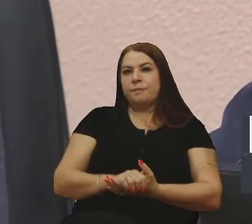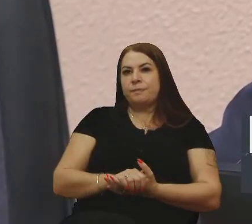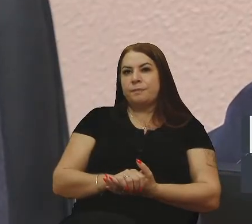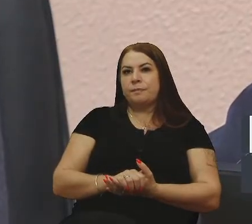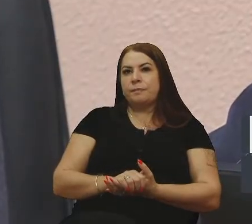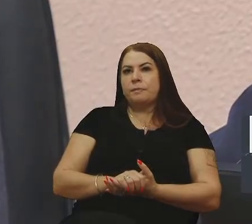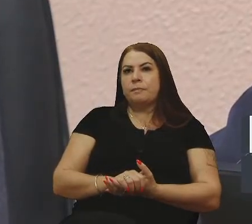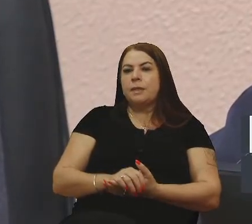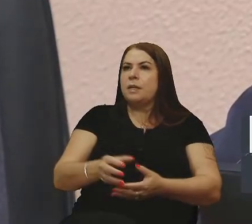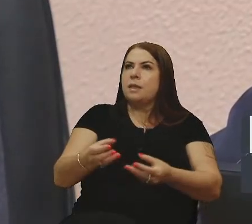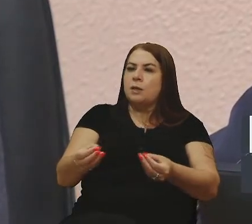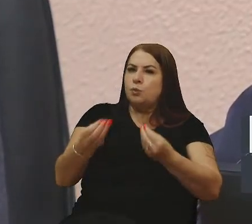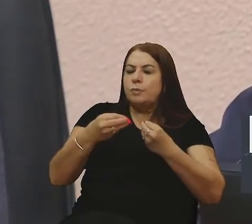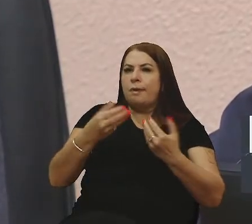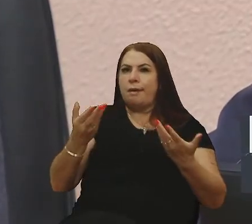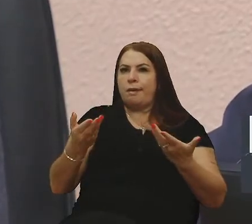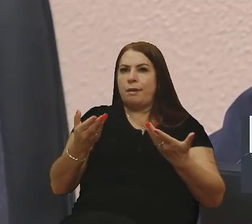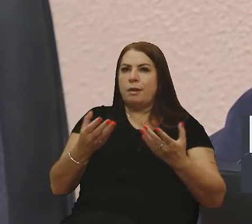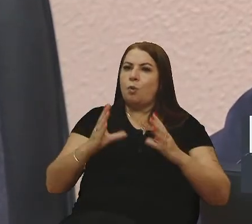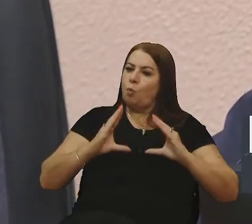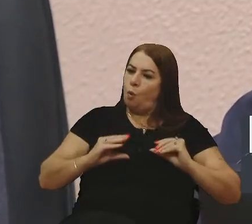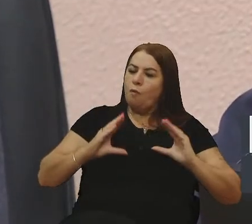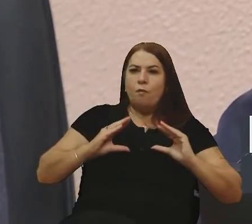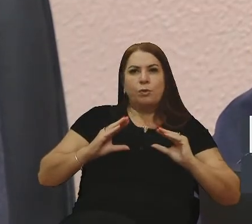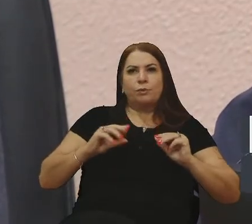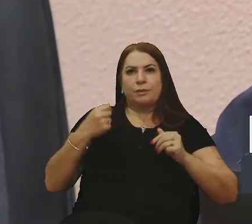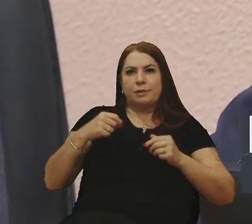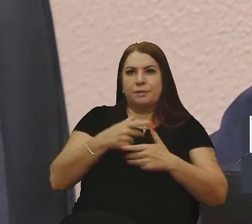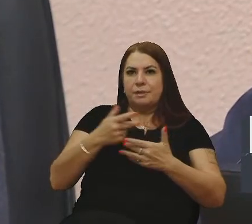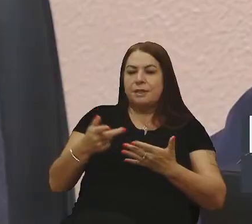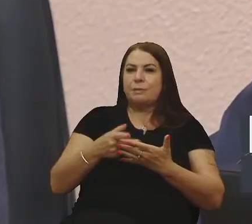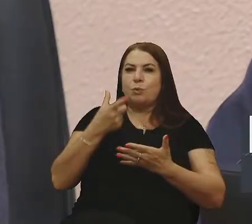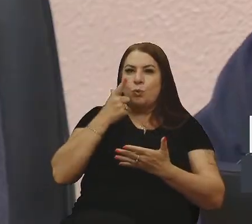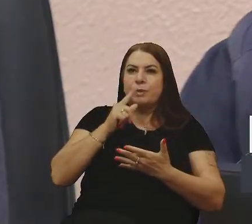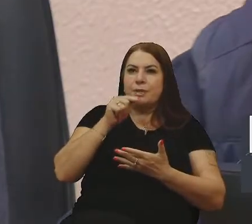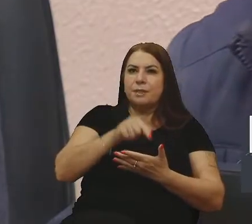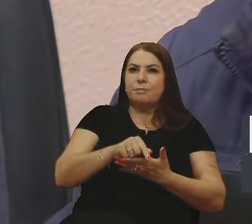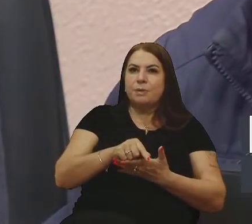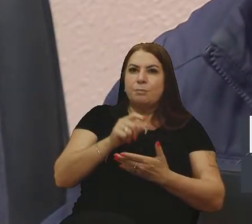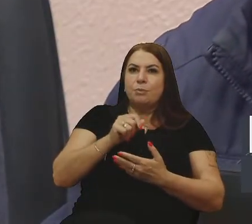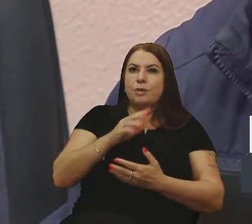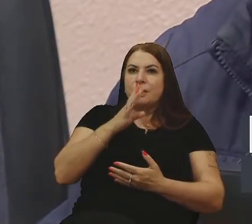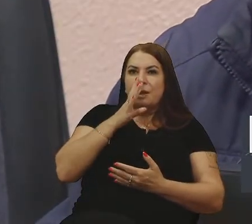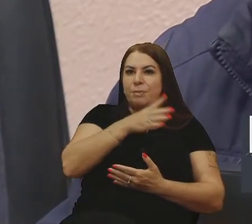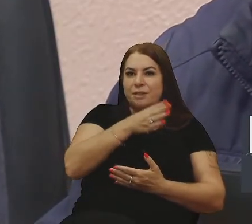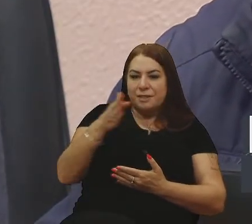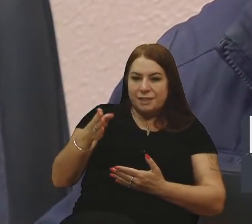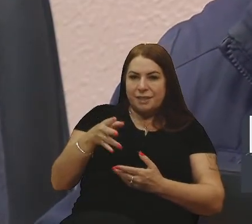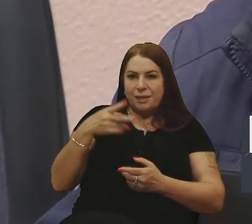ele nos dá o conforto necessário para que a gente possa passar aqui e poder apreciar, Alex,